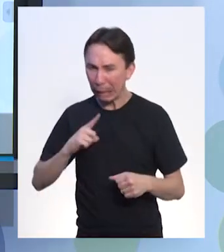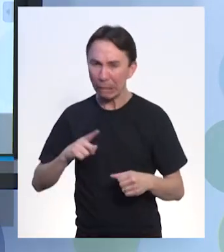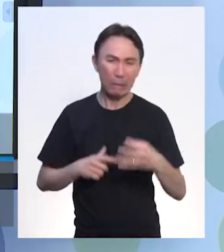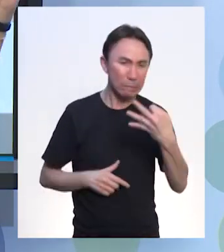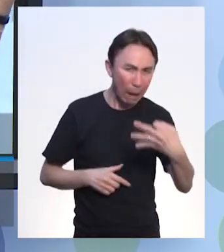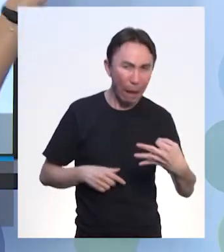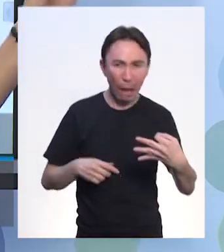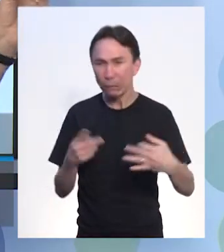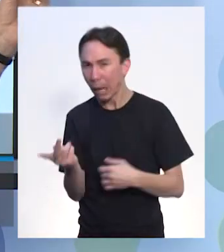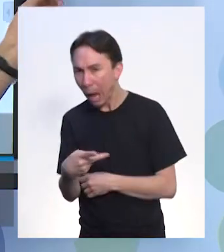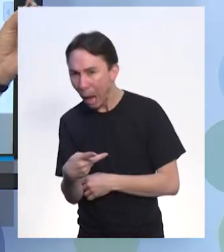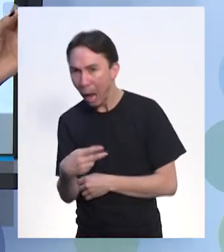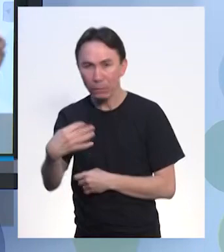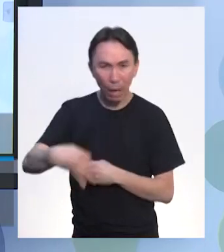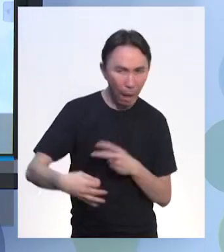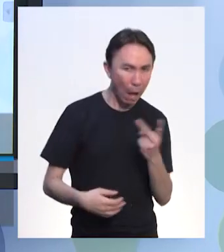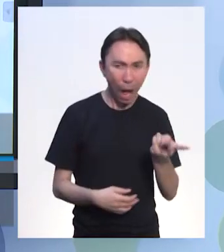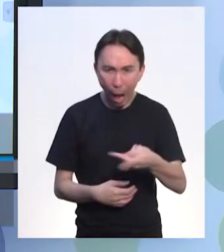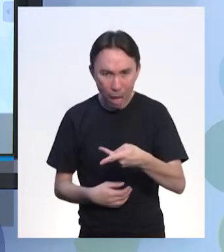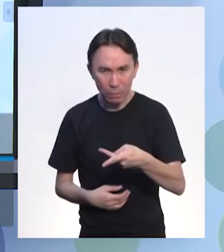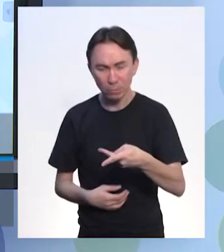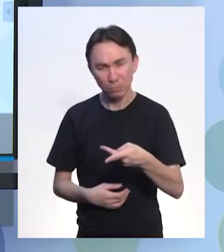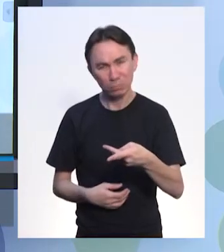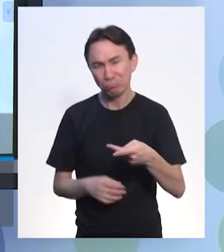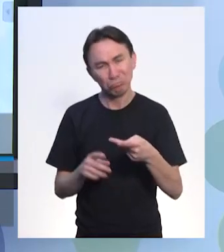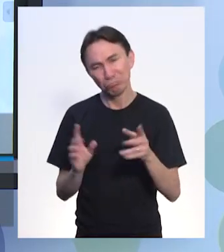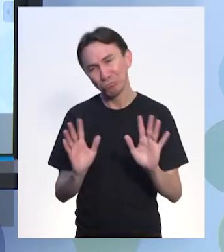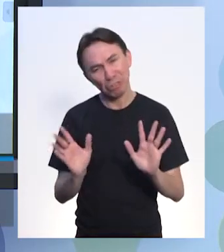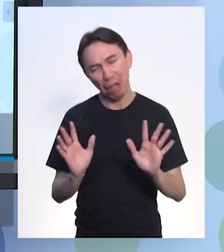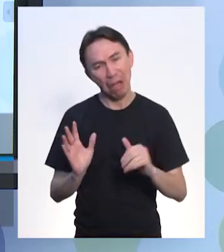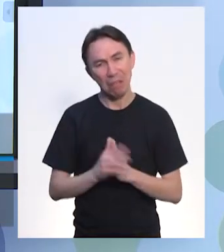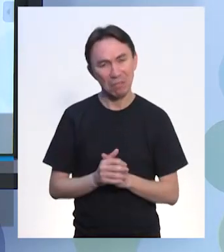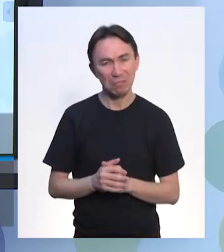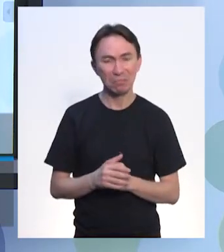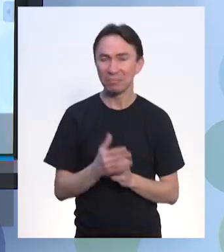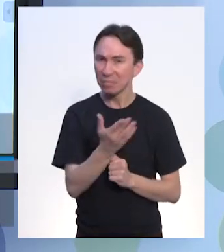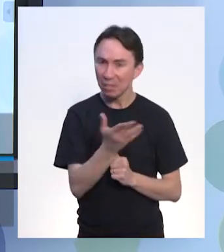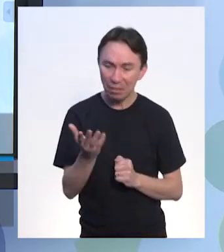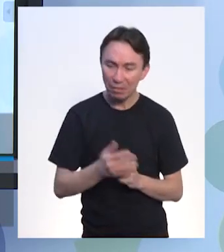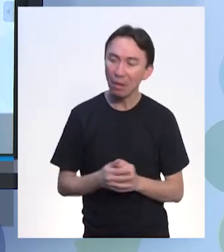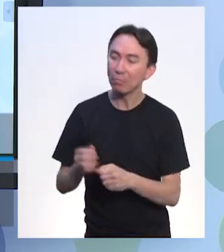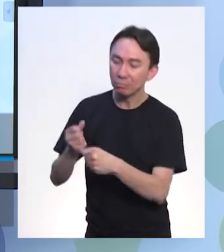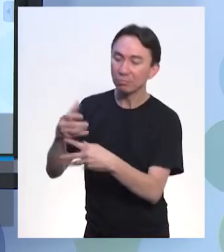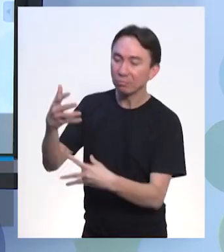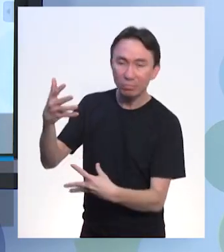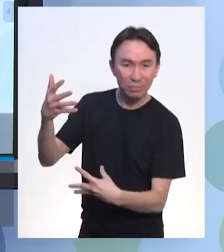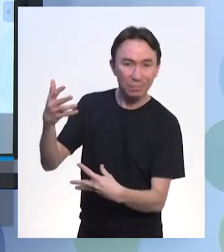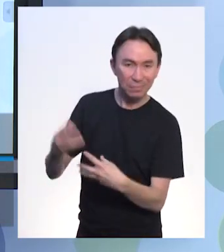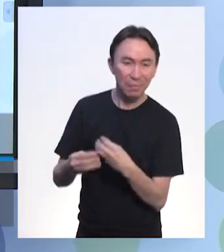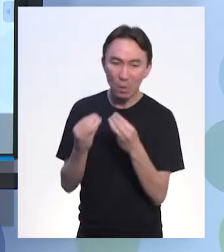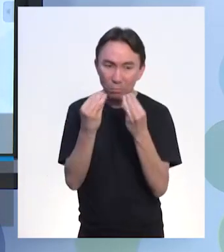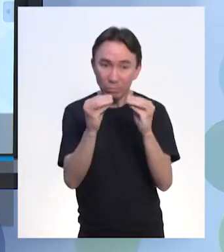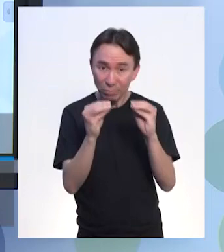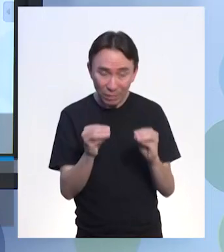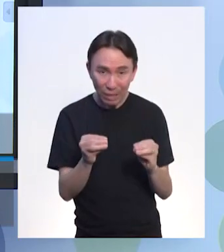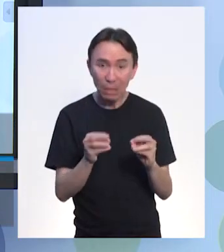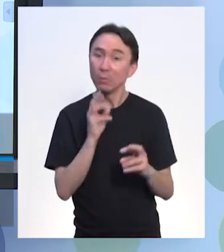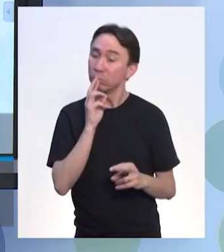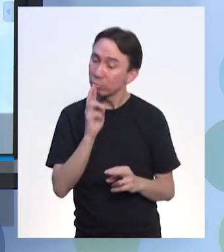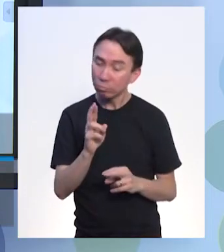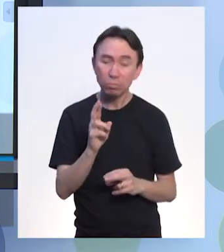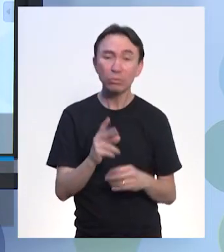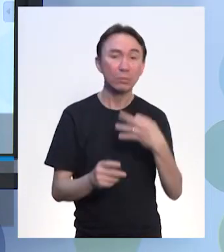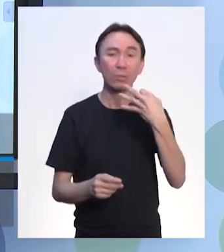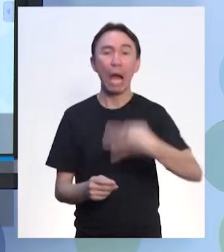vocês colocaram, e a professora ela estava relatando aqui para mim, né, no momento em que vocês estavam escrevendo, são todas respostas cabíveis a